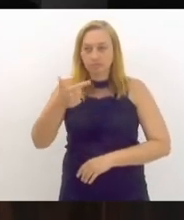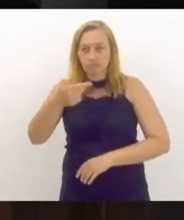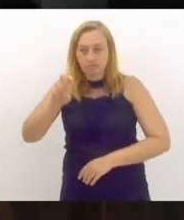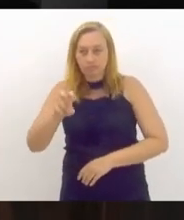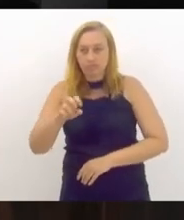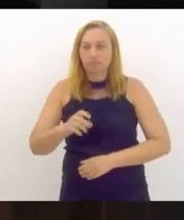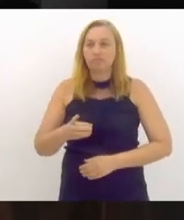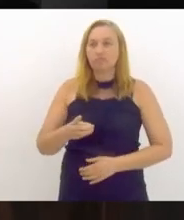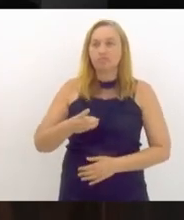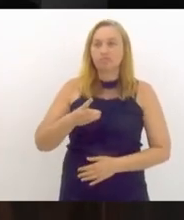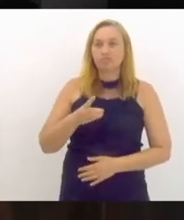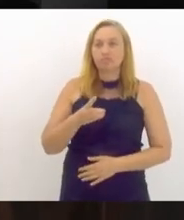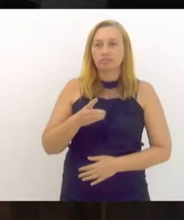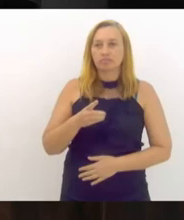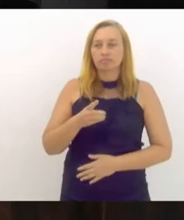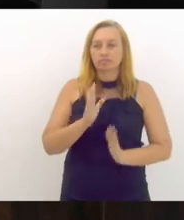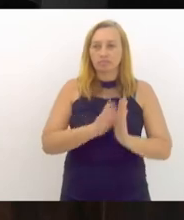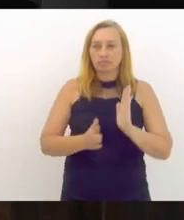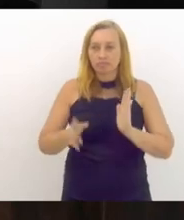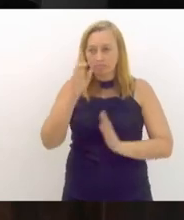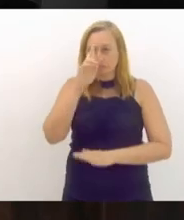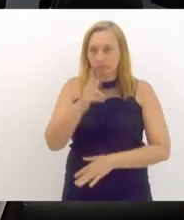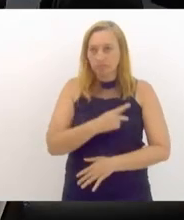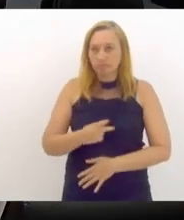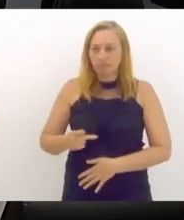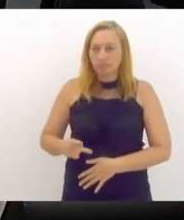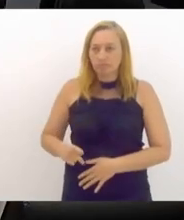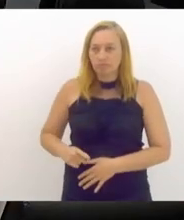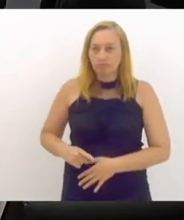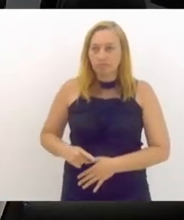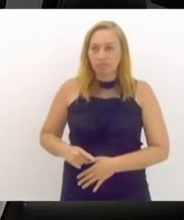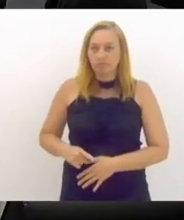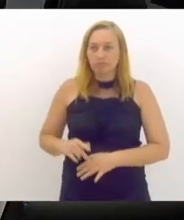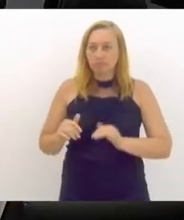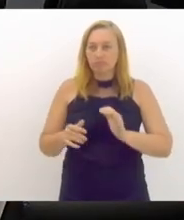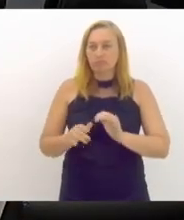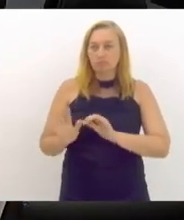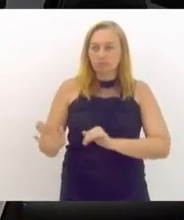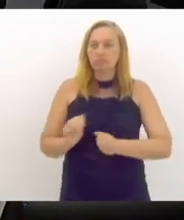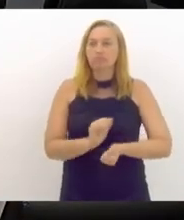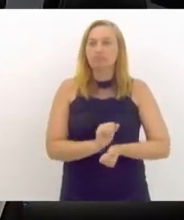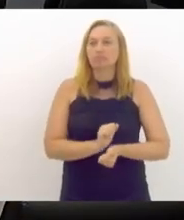733/2015, de autoria... Questão de ordem, presidente. Após que o senhor anunciar o projeto, presidente. Tá.